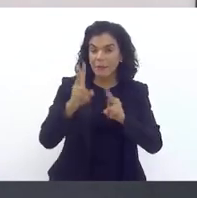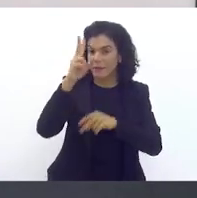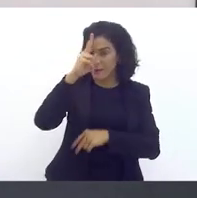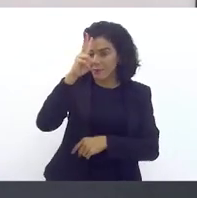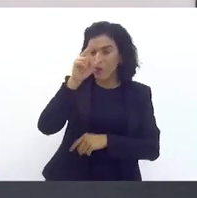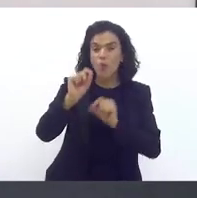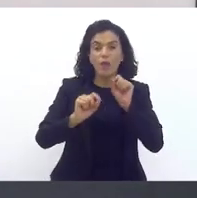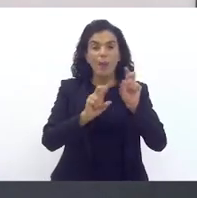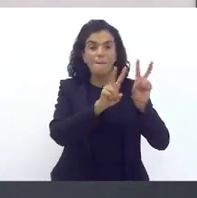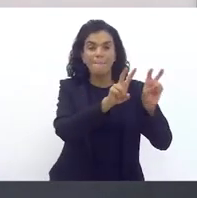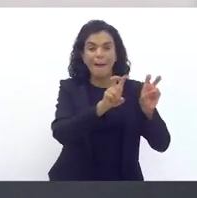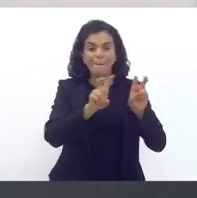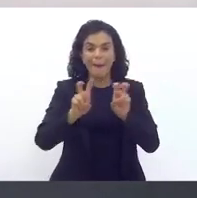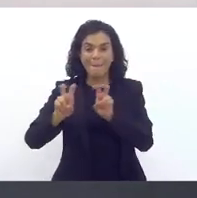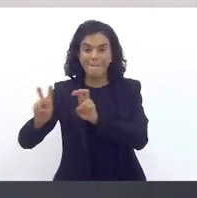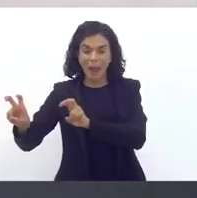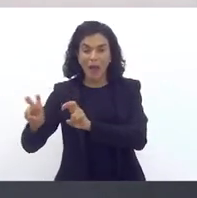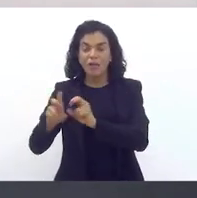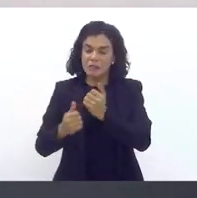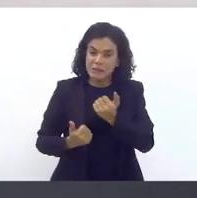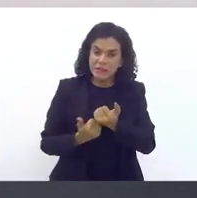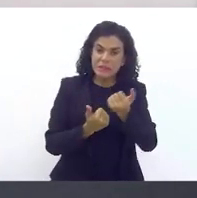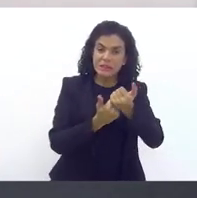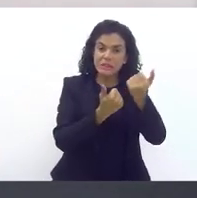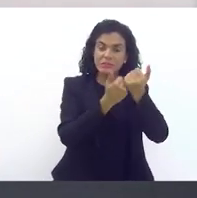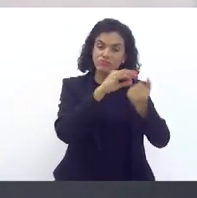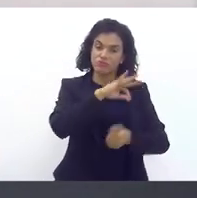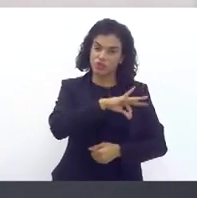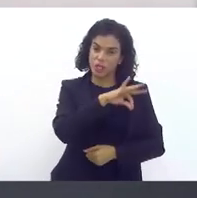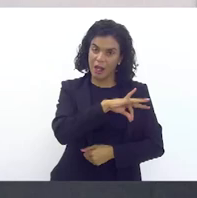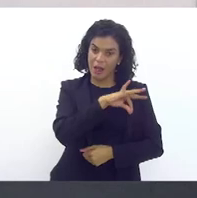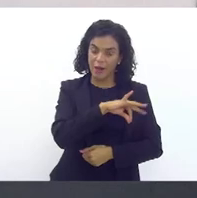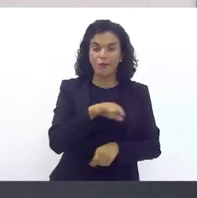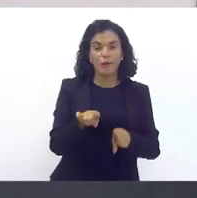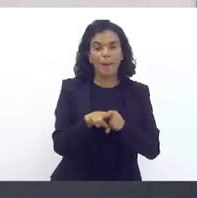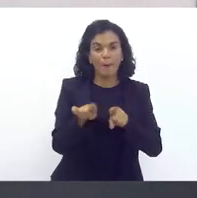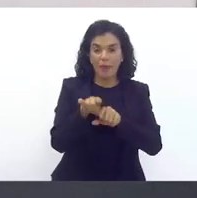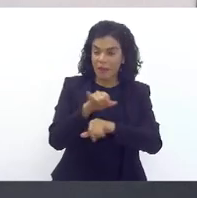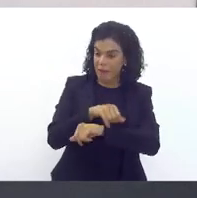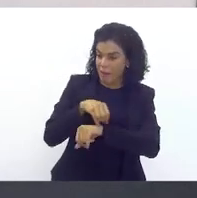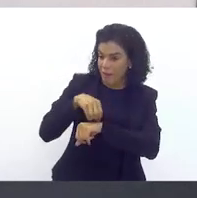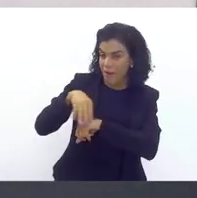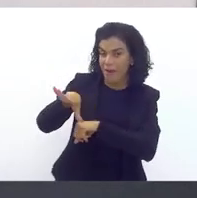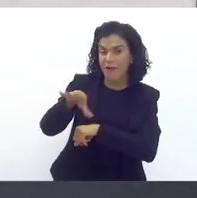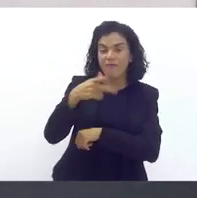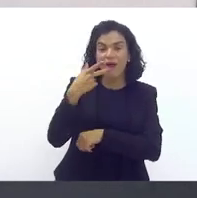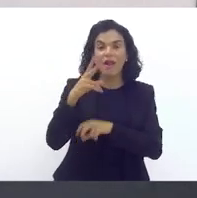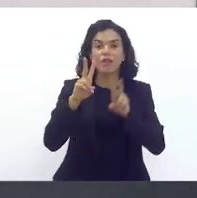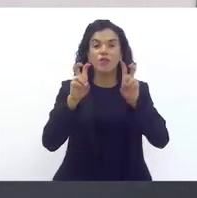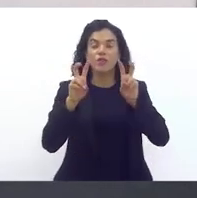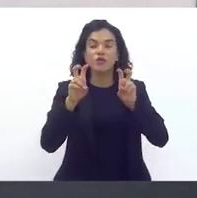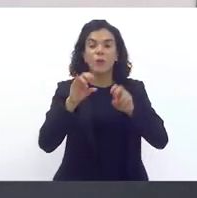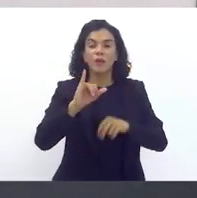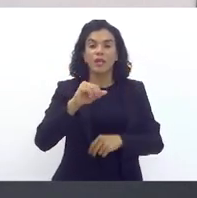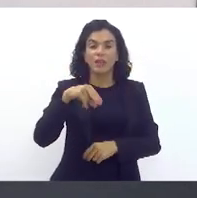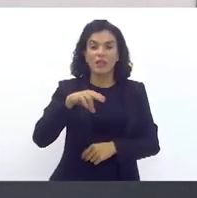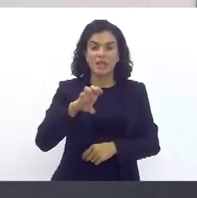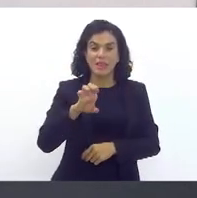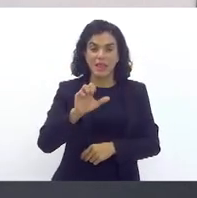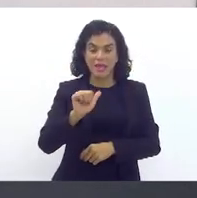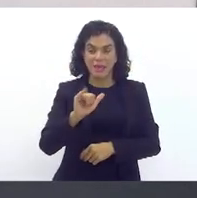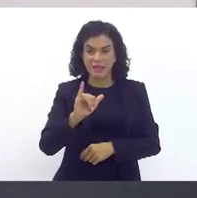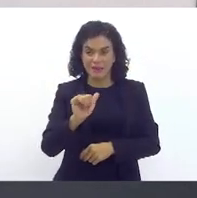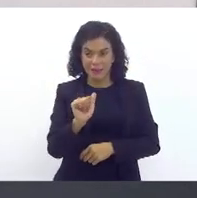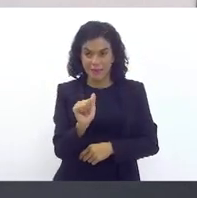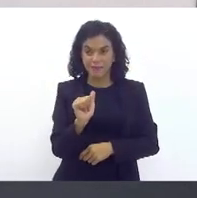essas questões acabam contribuindo para o salário. E aí quero fazer voz ao André quando ele fala do INEA. Porque, me desculpe